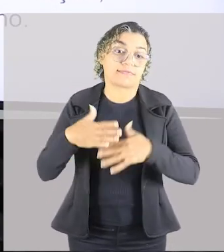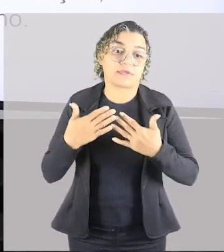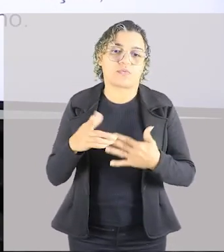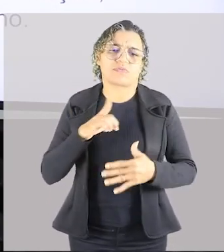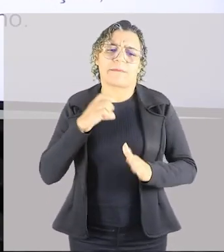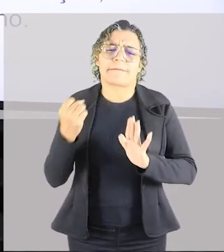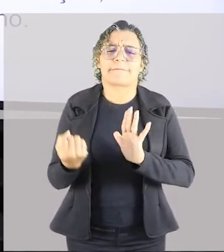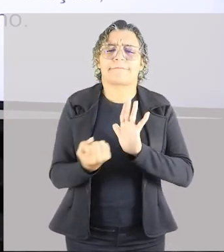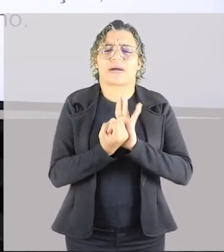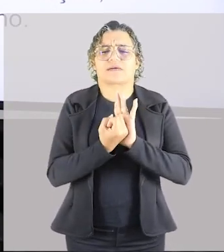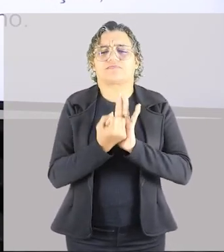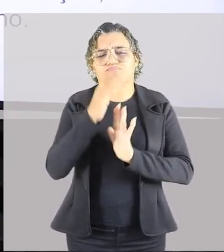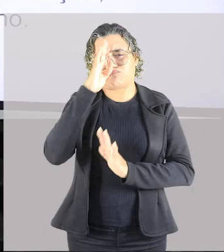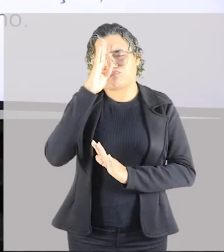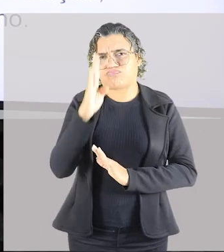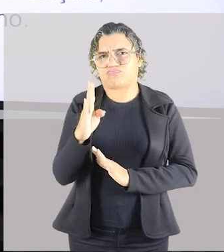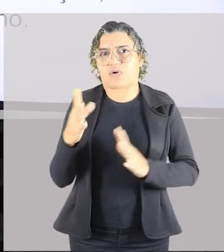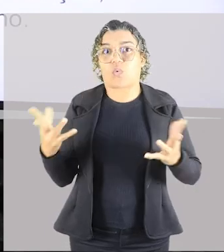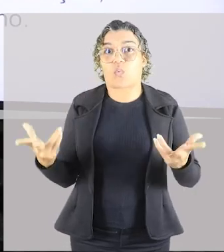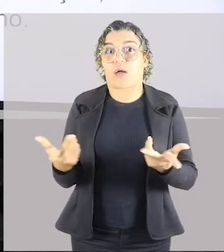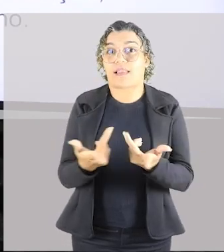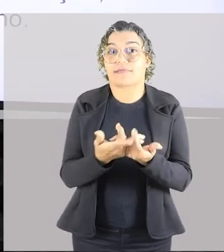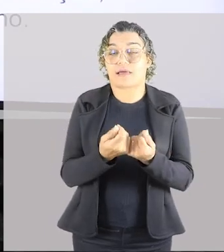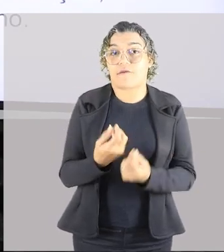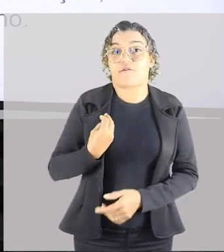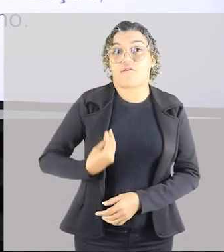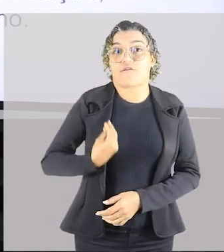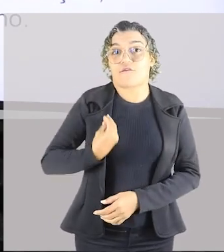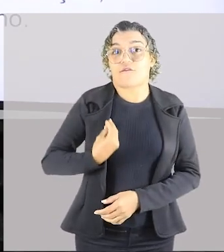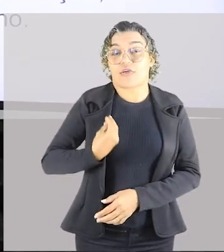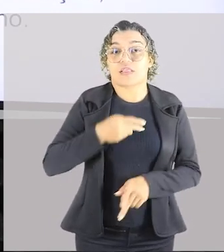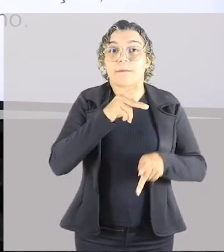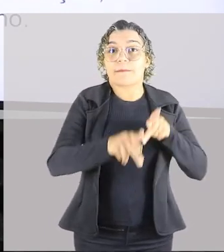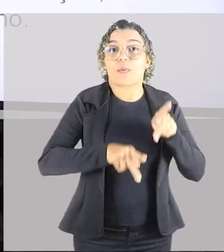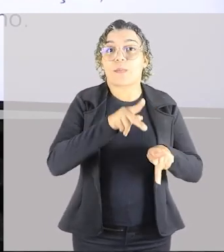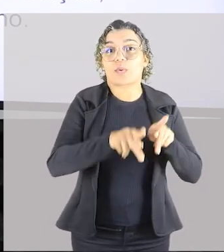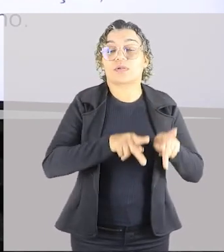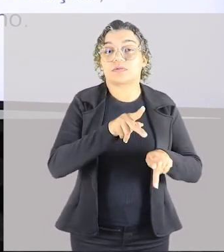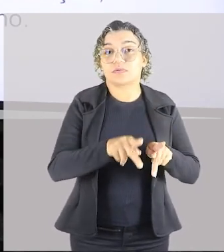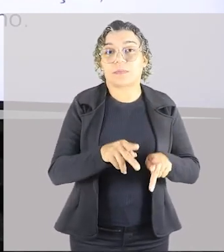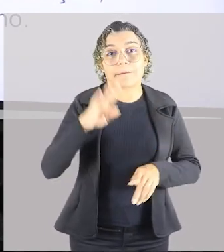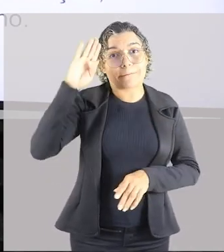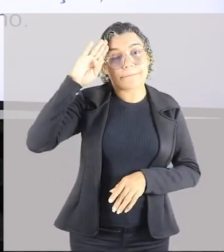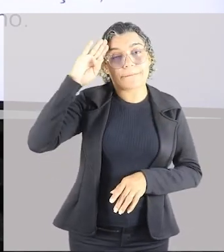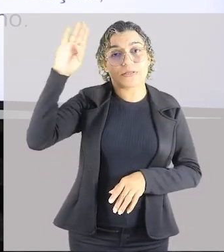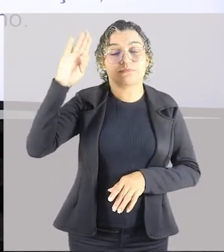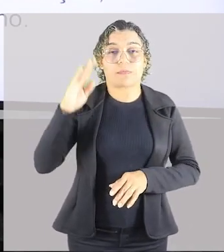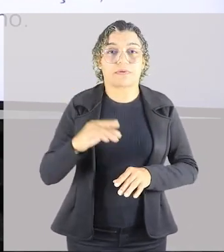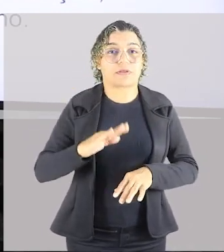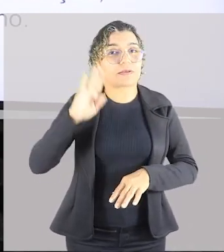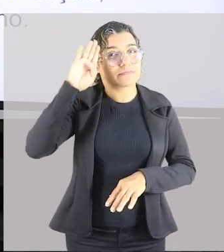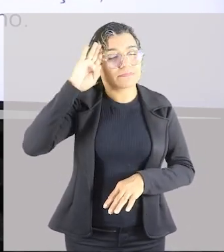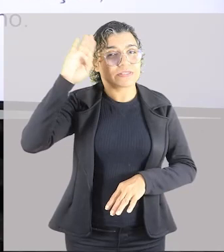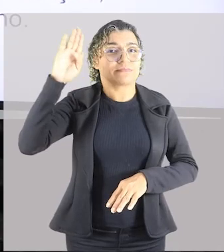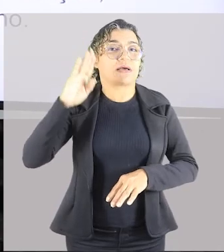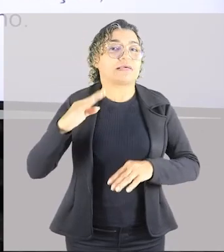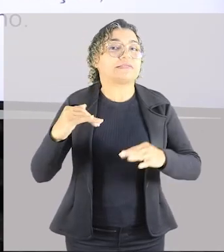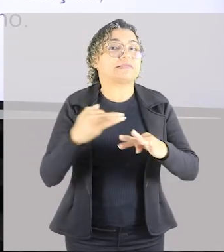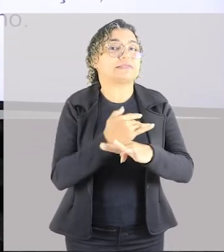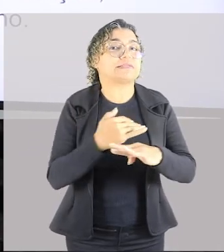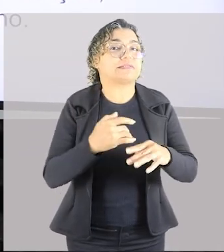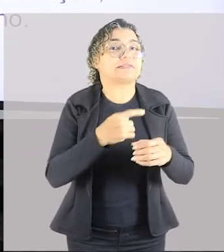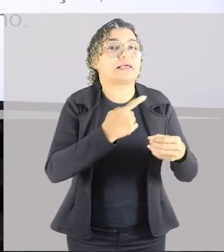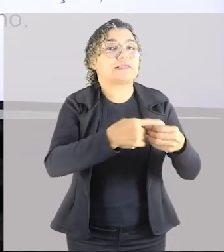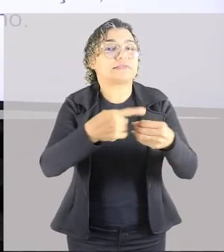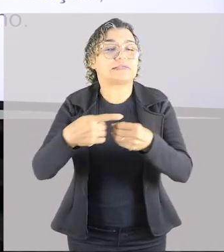impacto direto na qualidade de vida dessas populações, principalmente das principais cidades brasileiras. O que a gente percebe